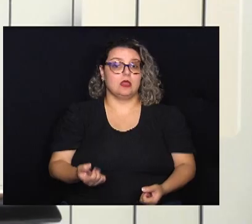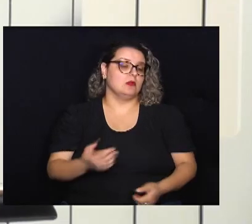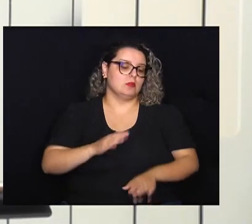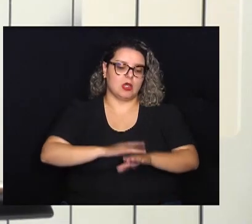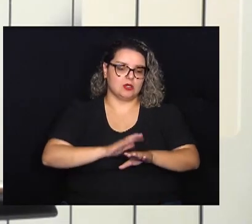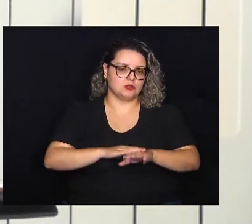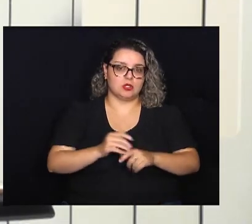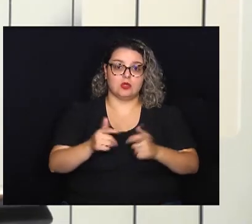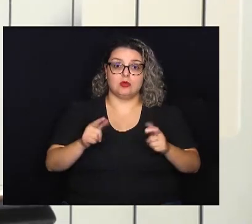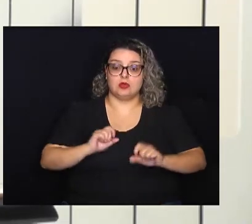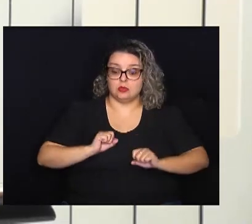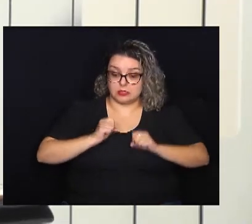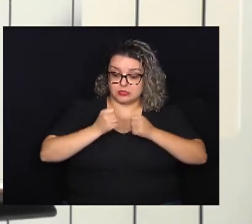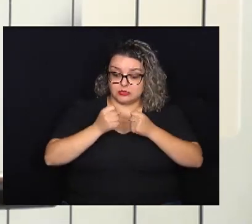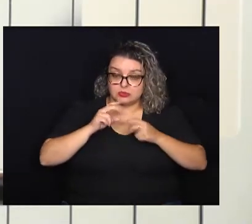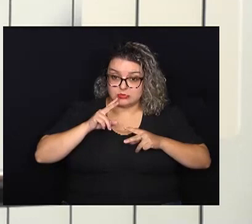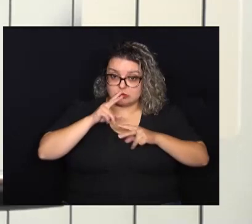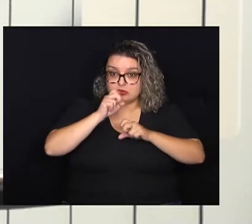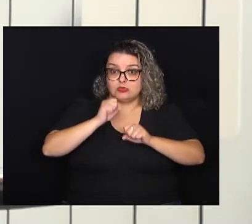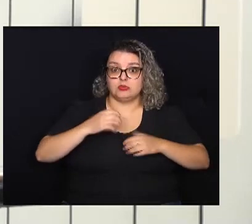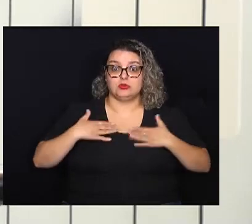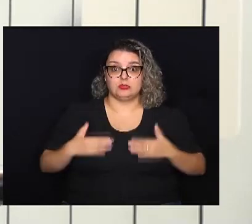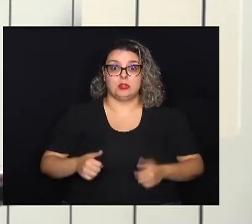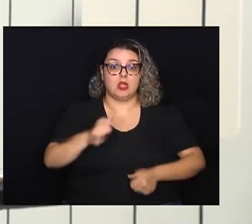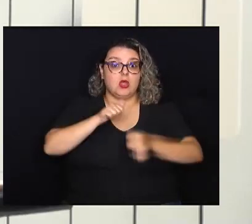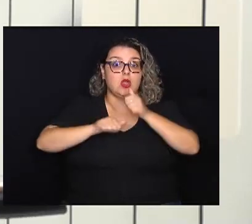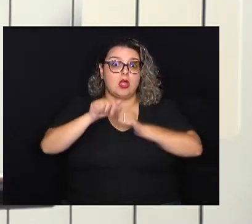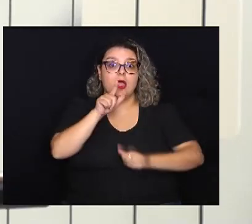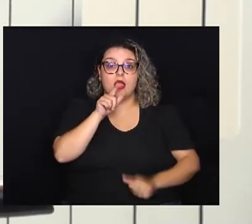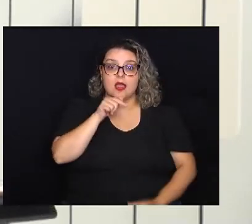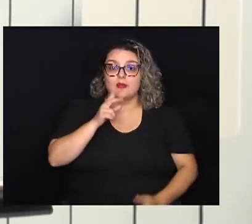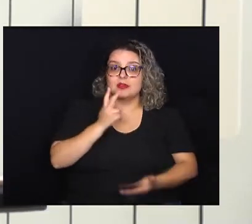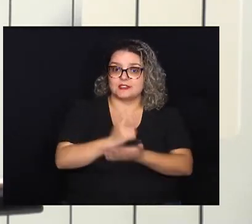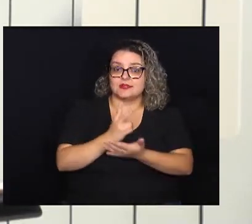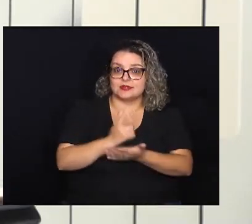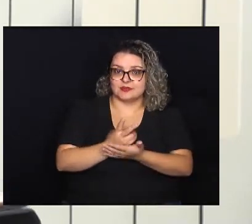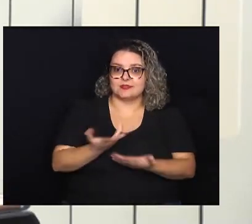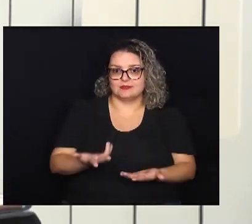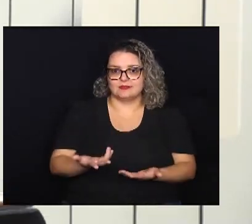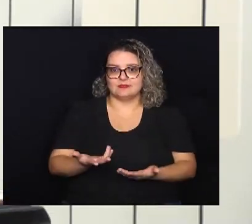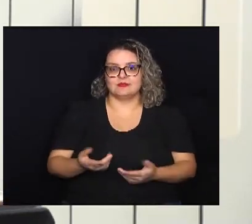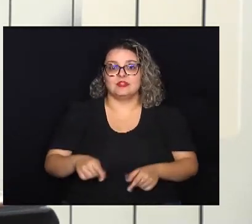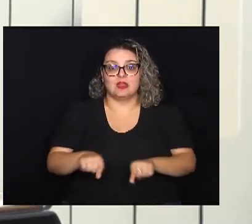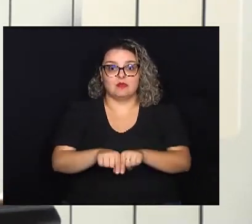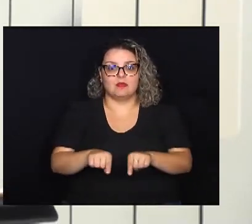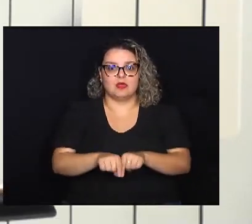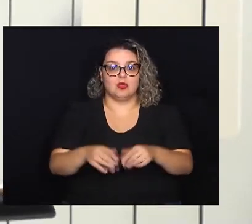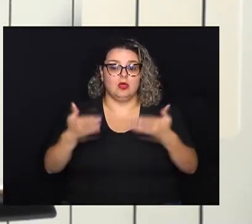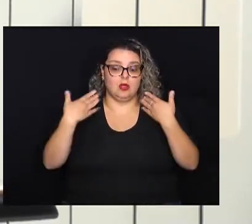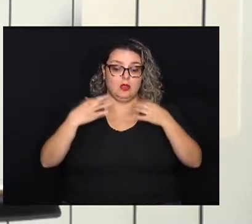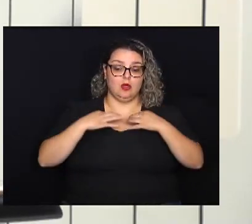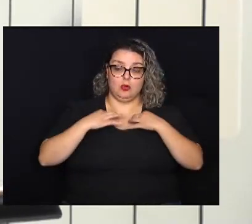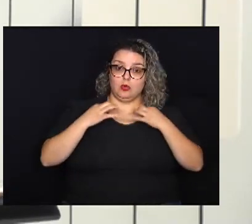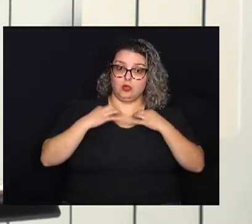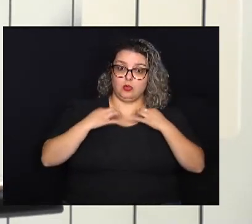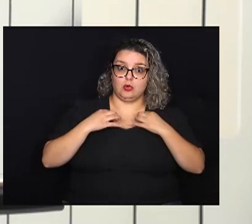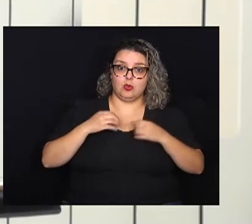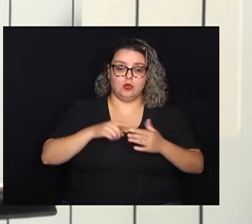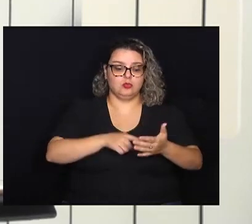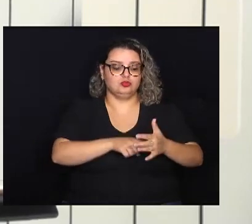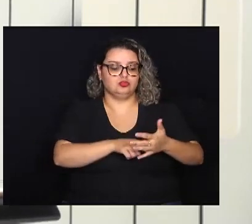grande esforço físico hidratação constante e medidas para do calor com o uso de